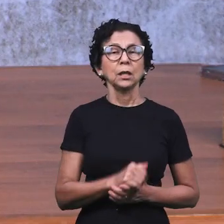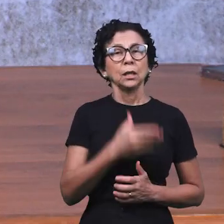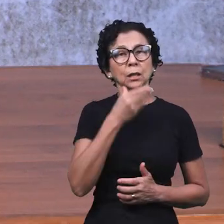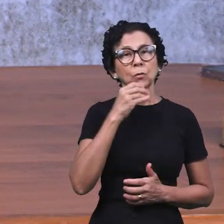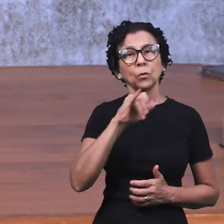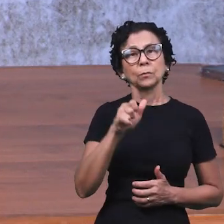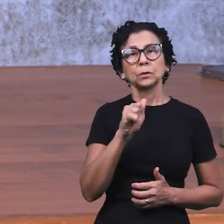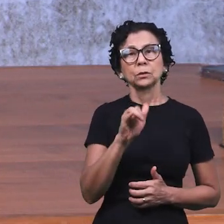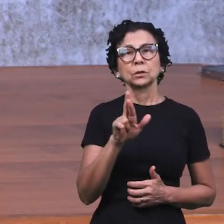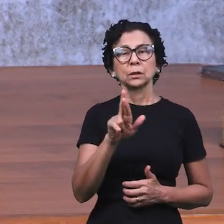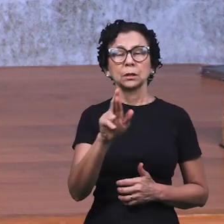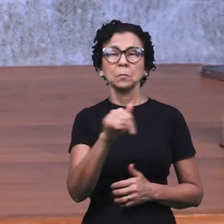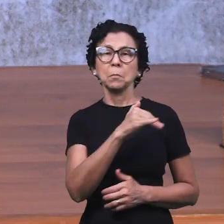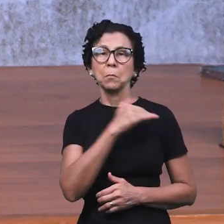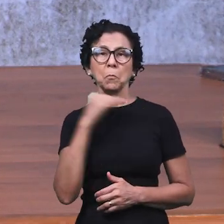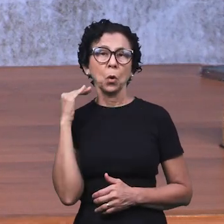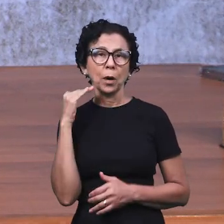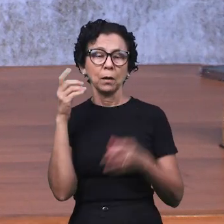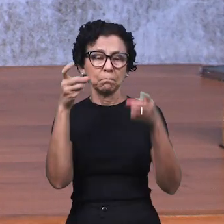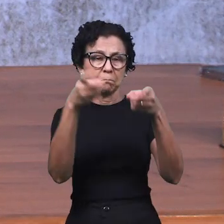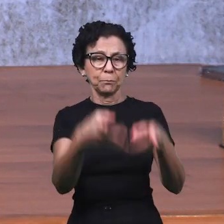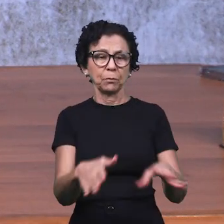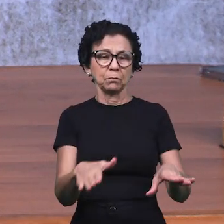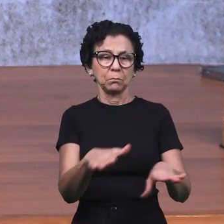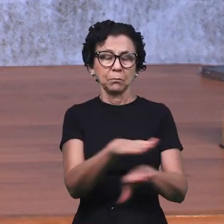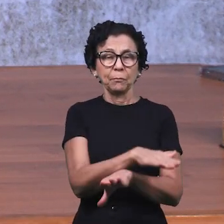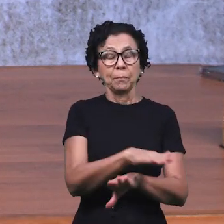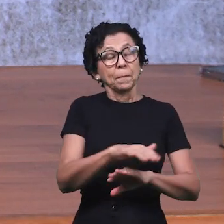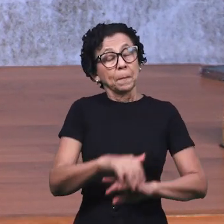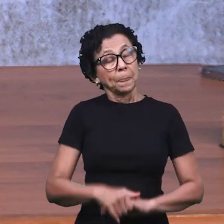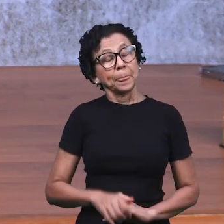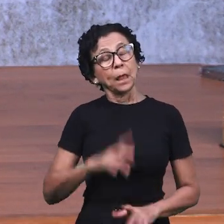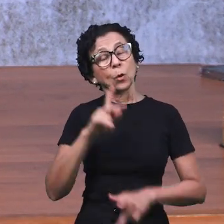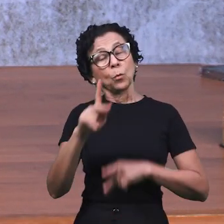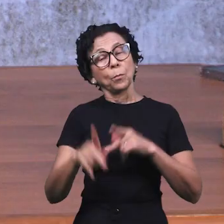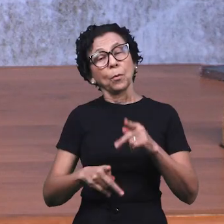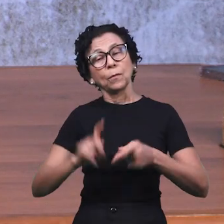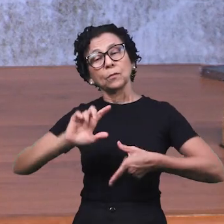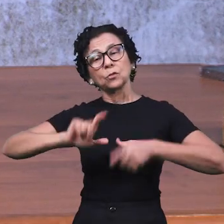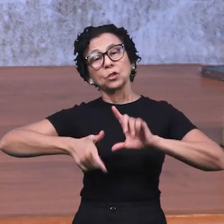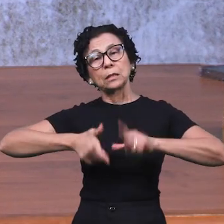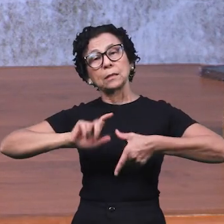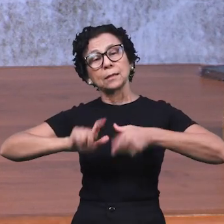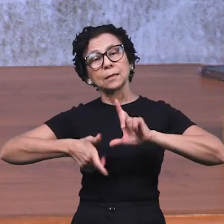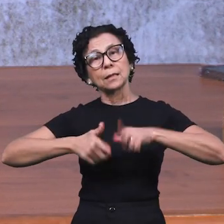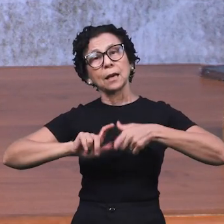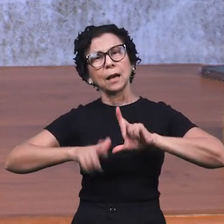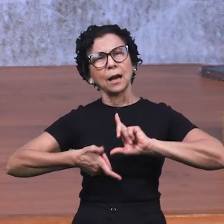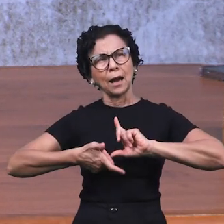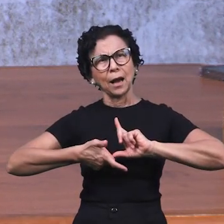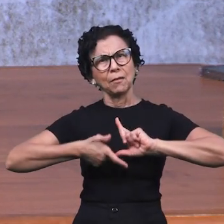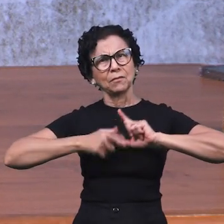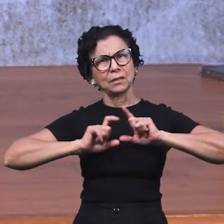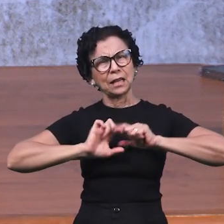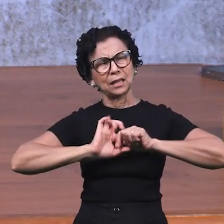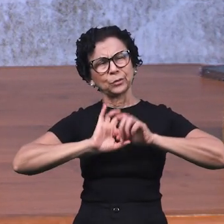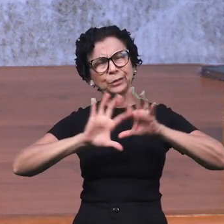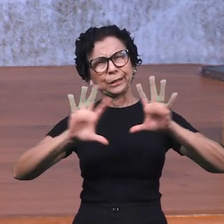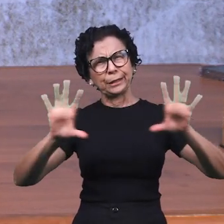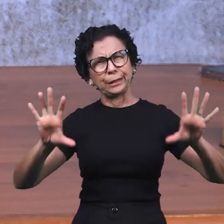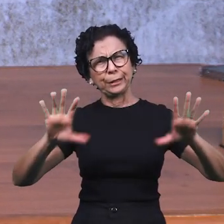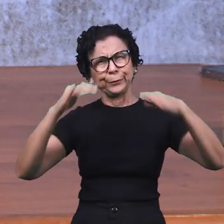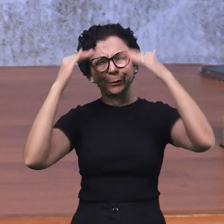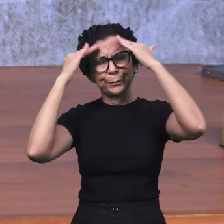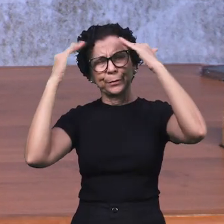Camom. Então tornaram os filhos de Israel a fazer o que parecia mal aos olhos do Senhor